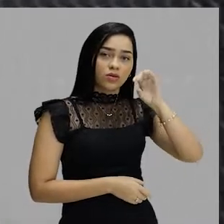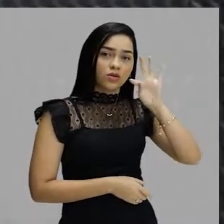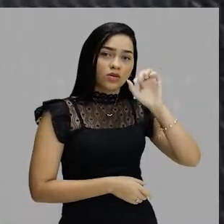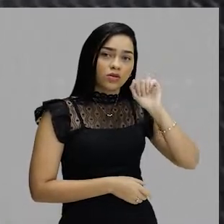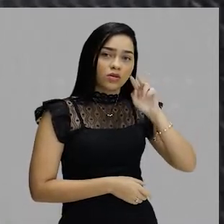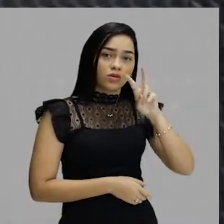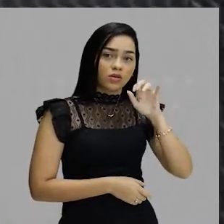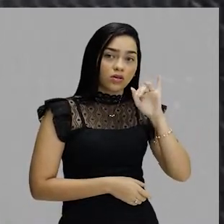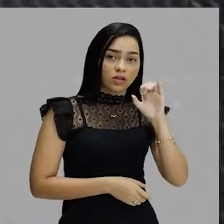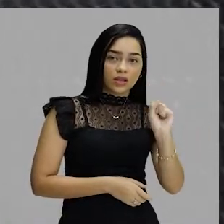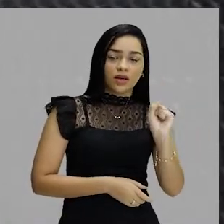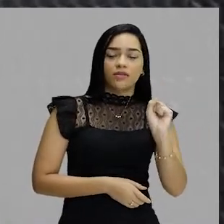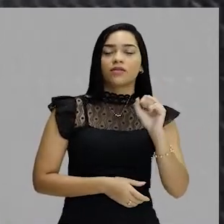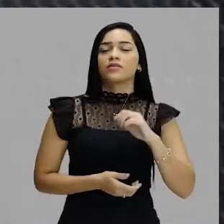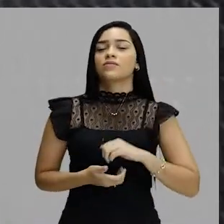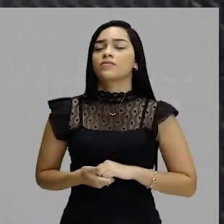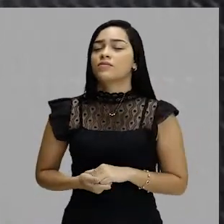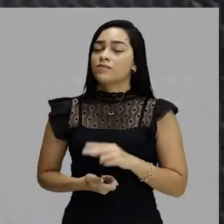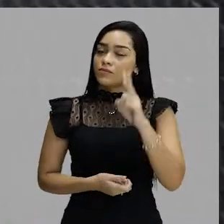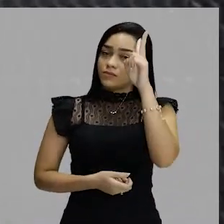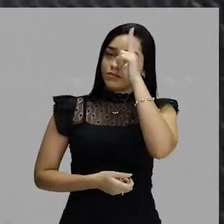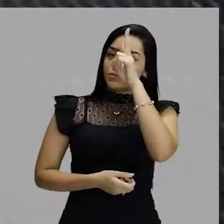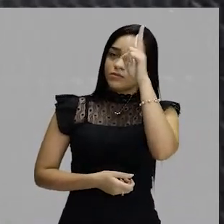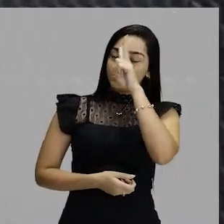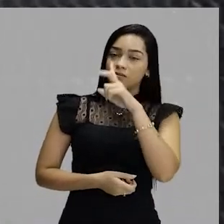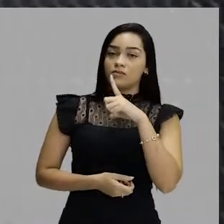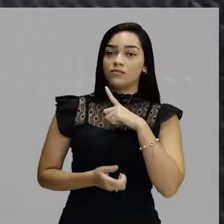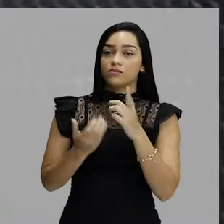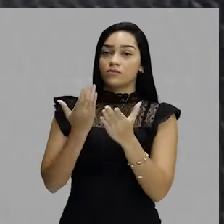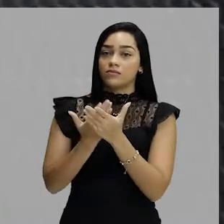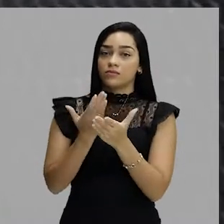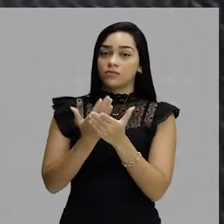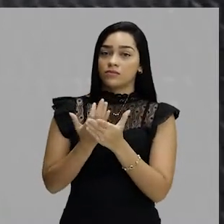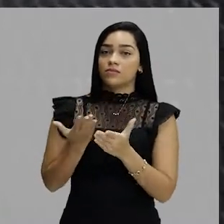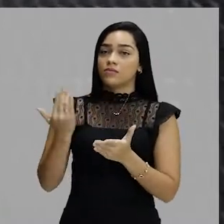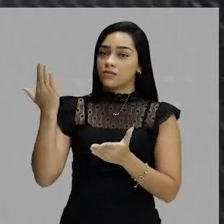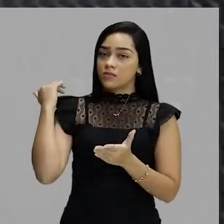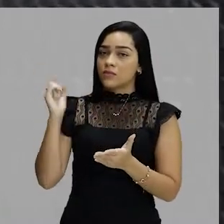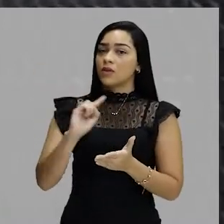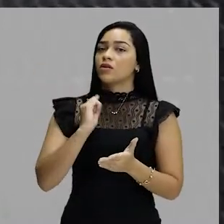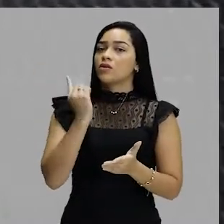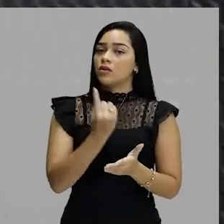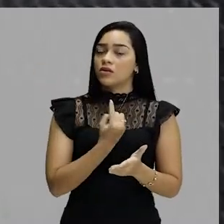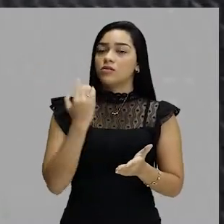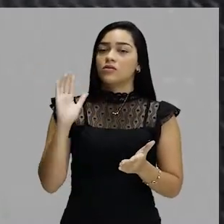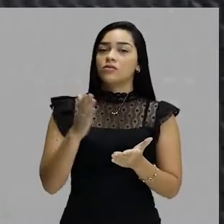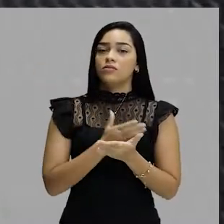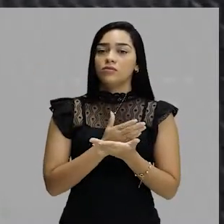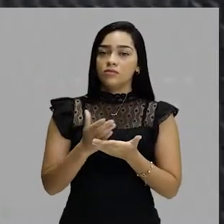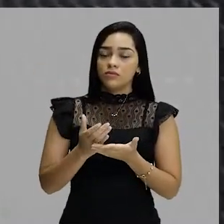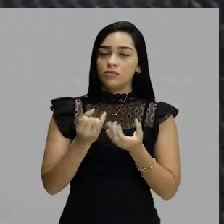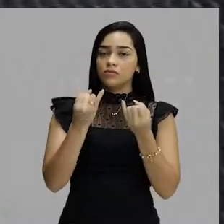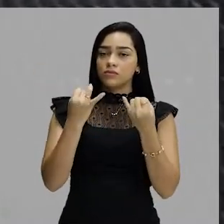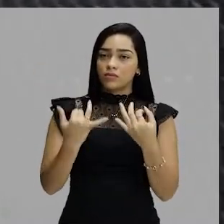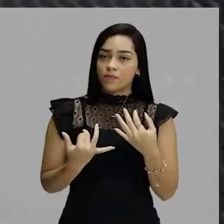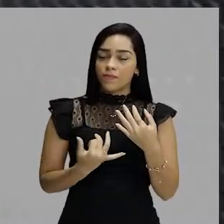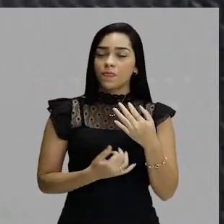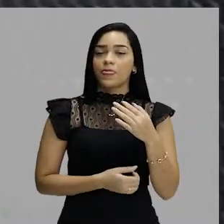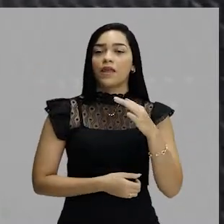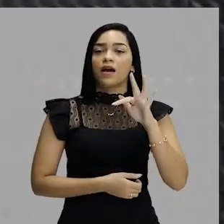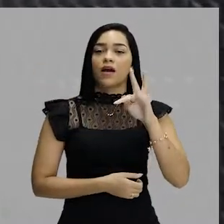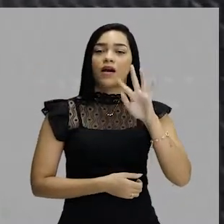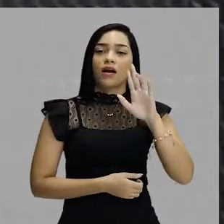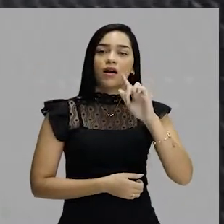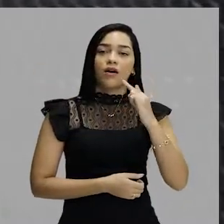Tá? Lembrando, pessoal, que nós falamos em aulas anteriores, começamos a falar da função polinomial do primeiro grau,